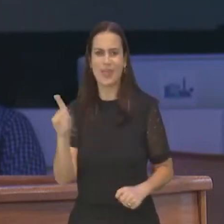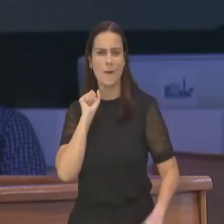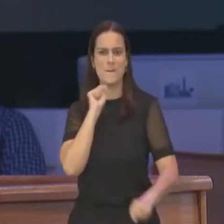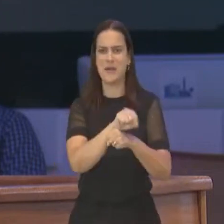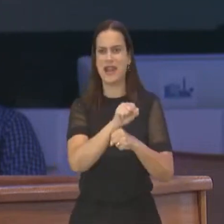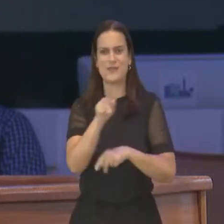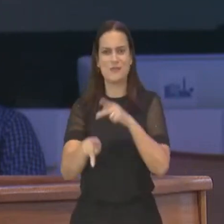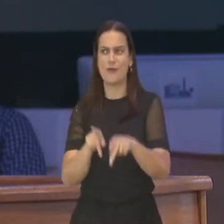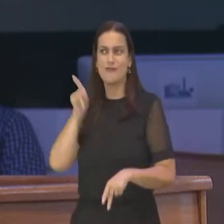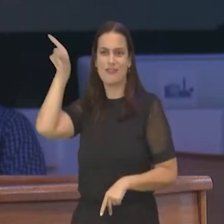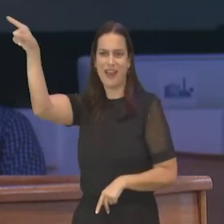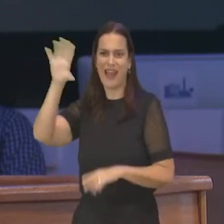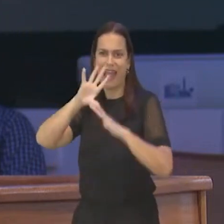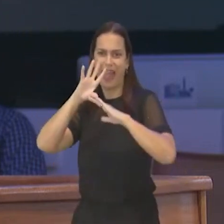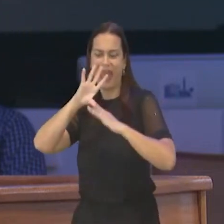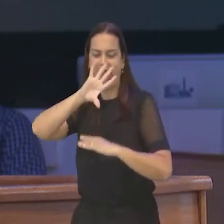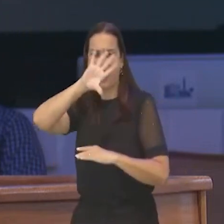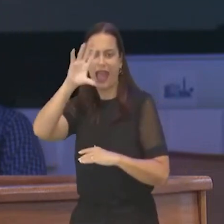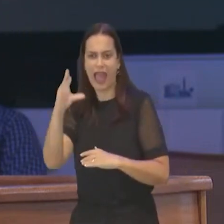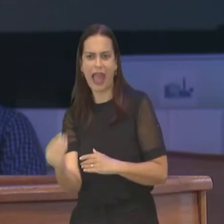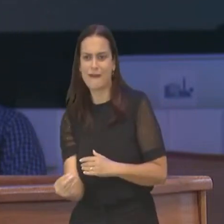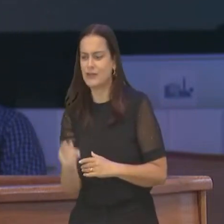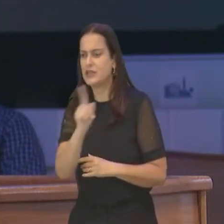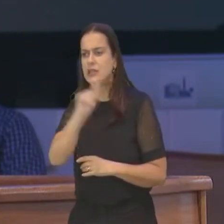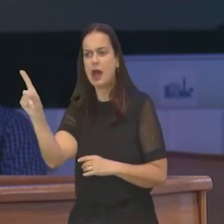e não vão calar a igreja do Senhor.